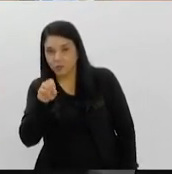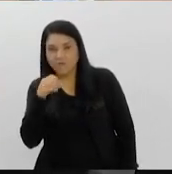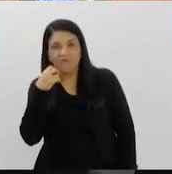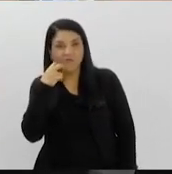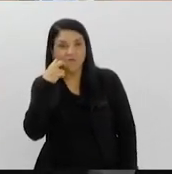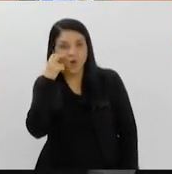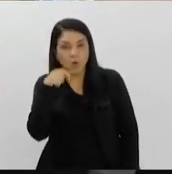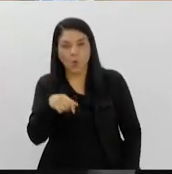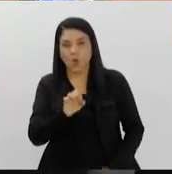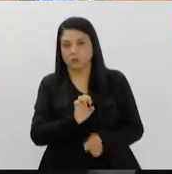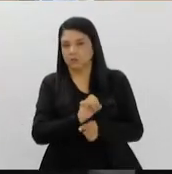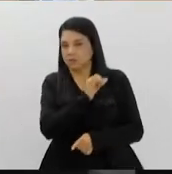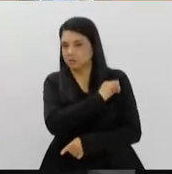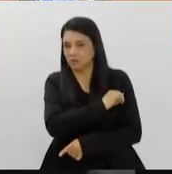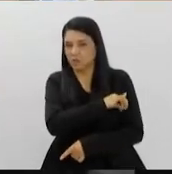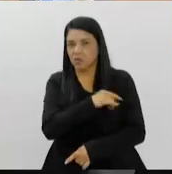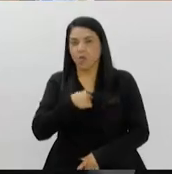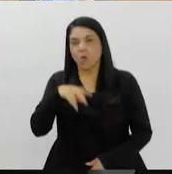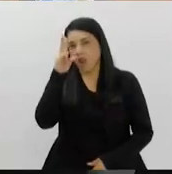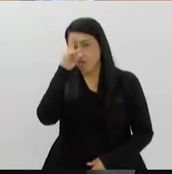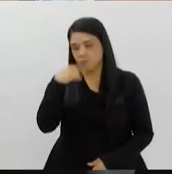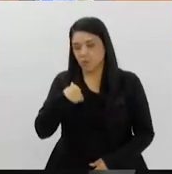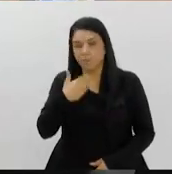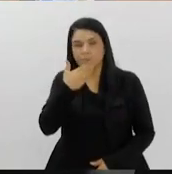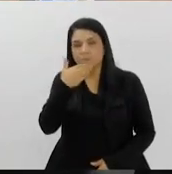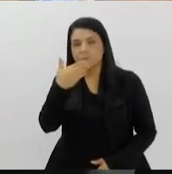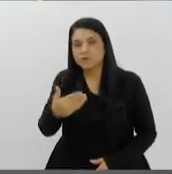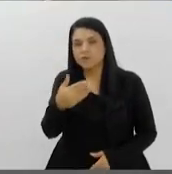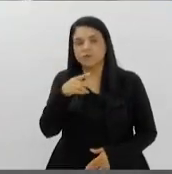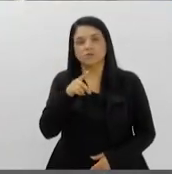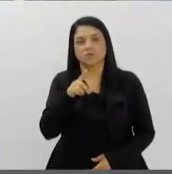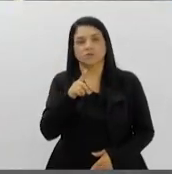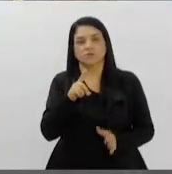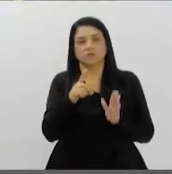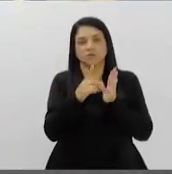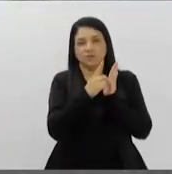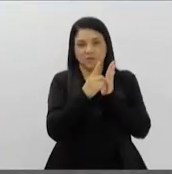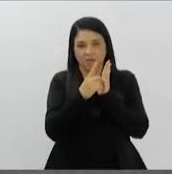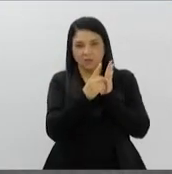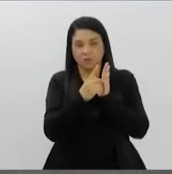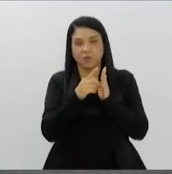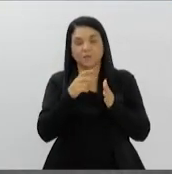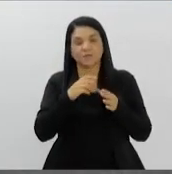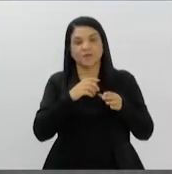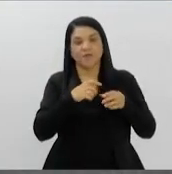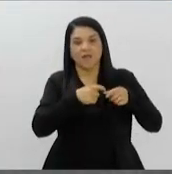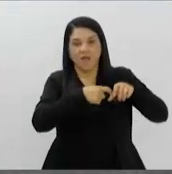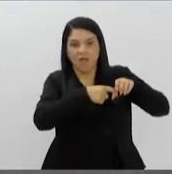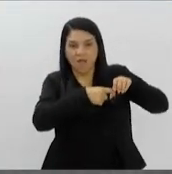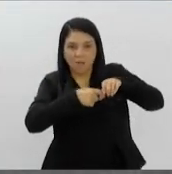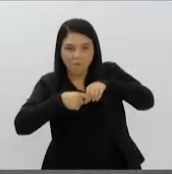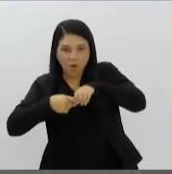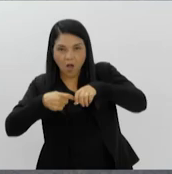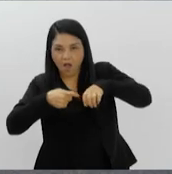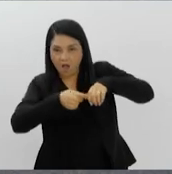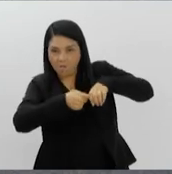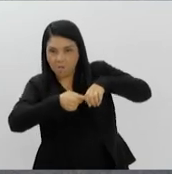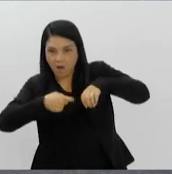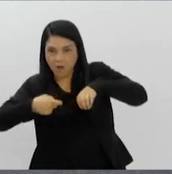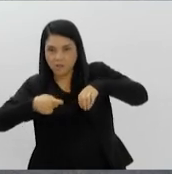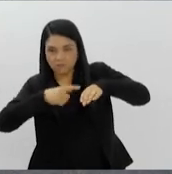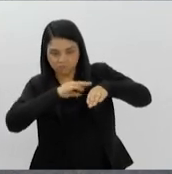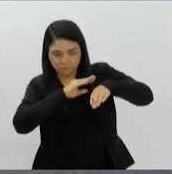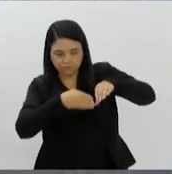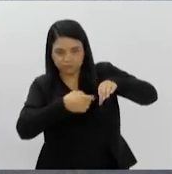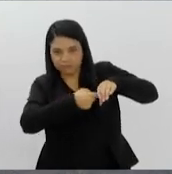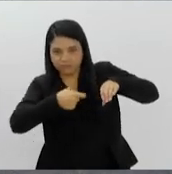lembro quando eu solicitei ao DETRO reboques para levar os ônibus que prestam um péssimo serviço em